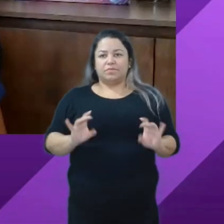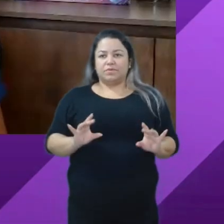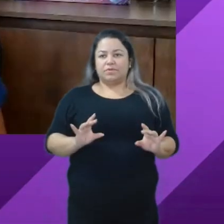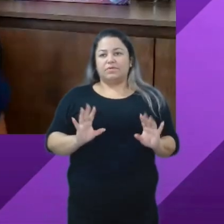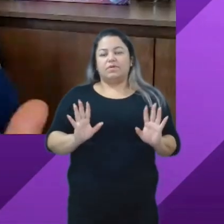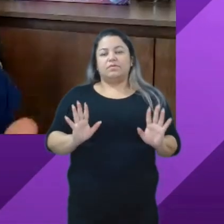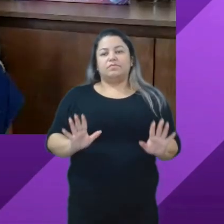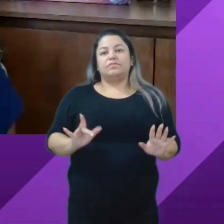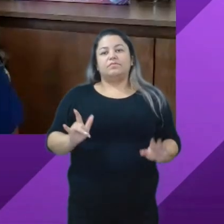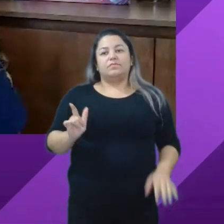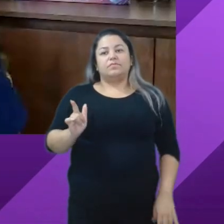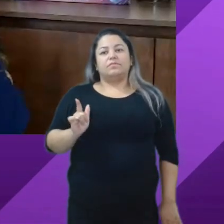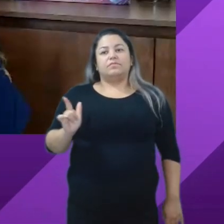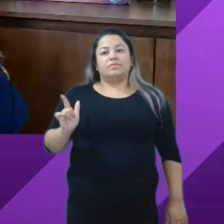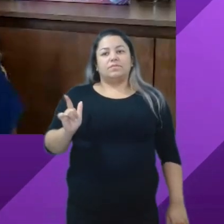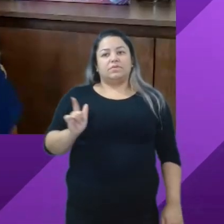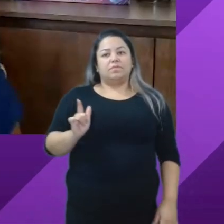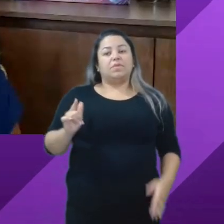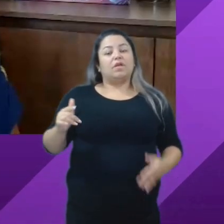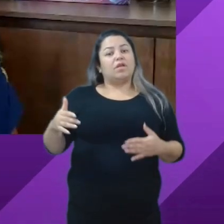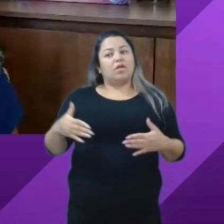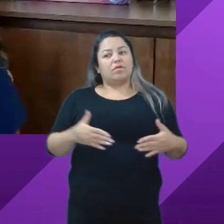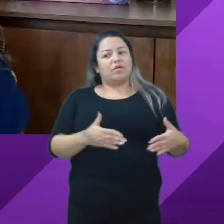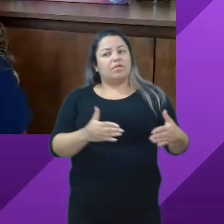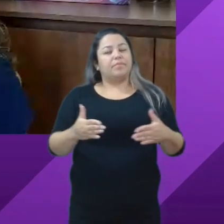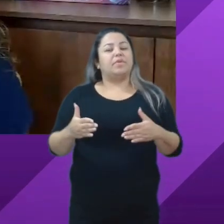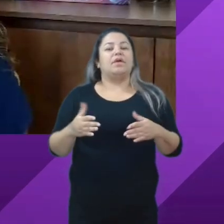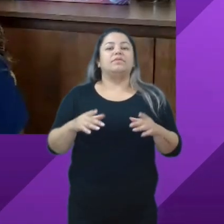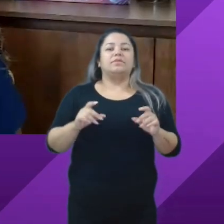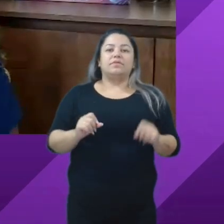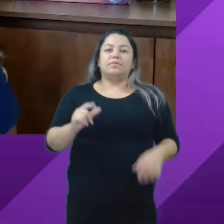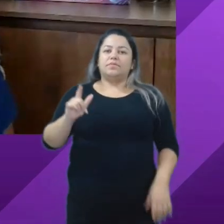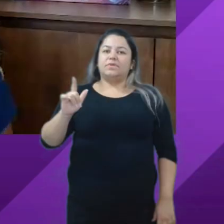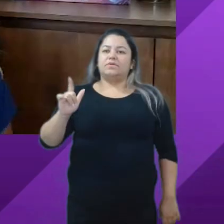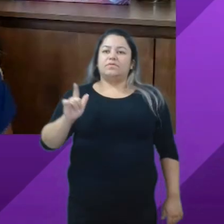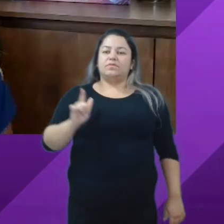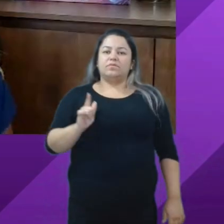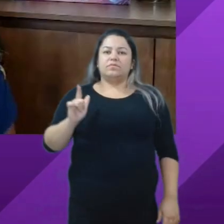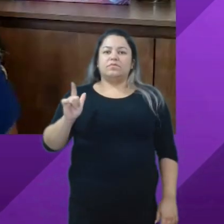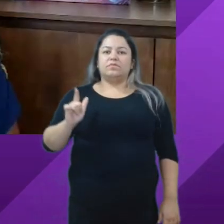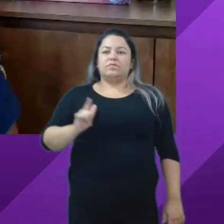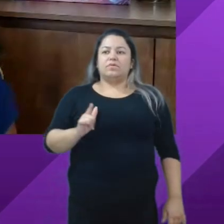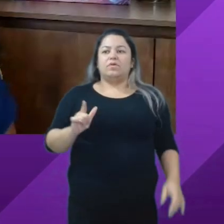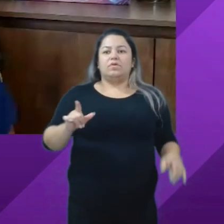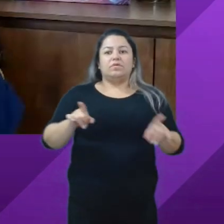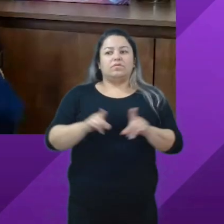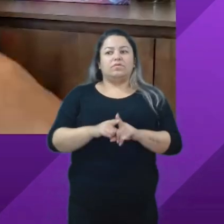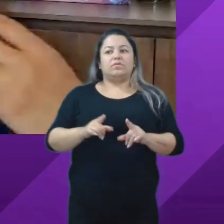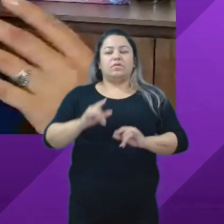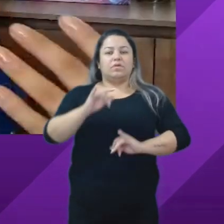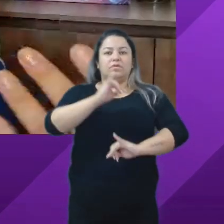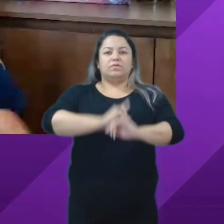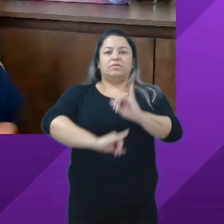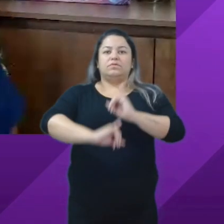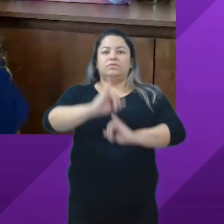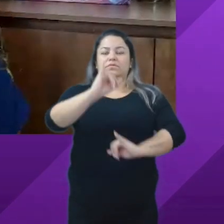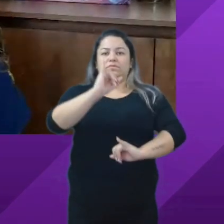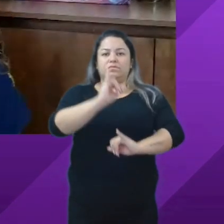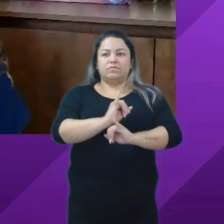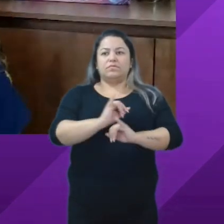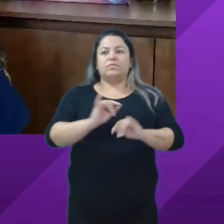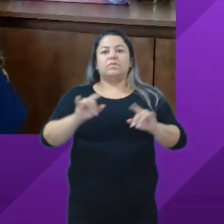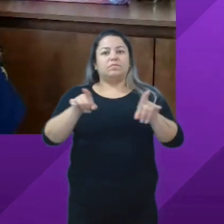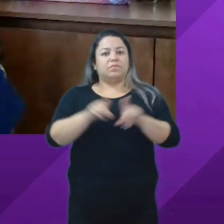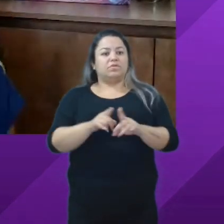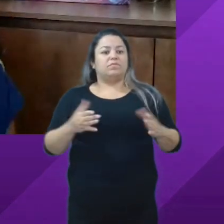E nessas caminhadas eu sempre atuo bastante com ativismo digital, pensando plataformas de